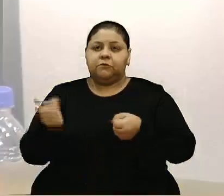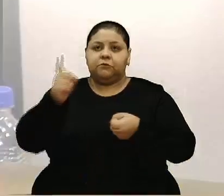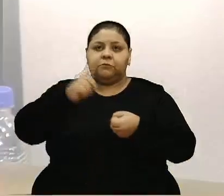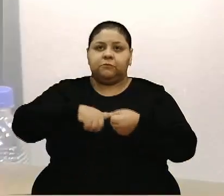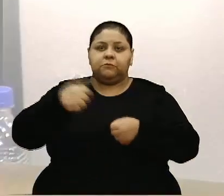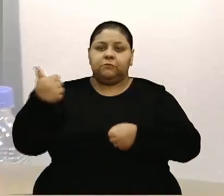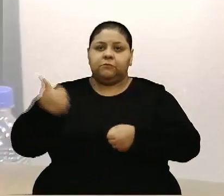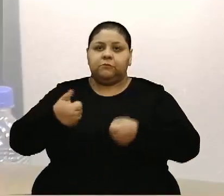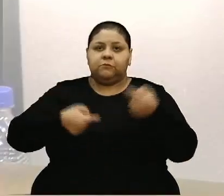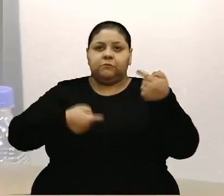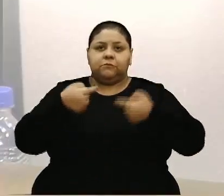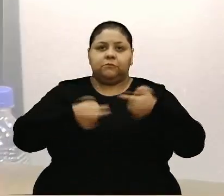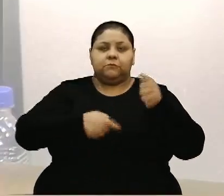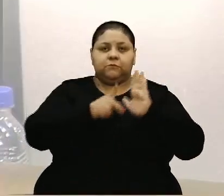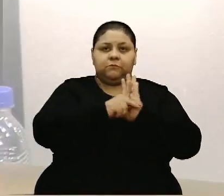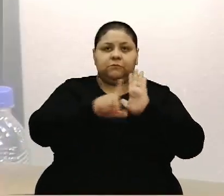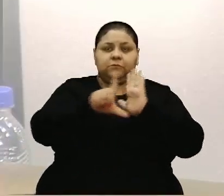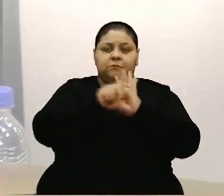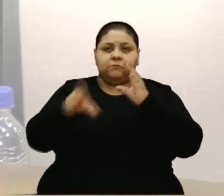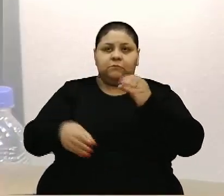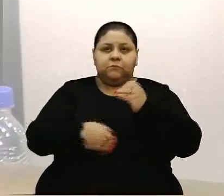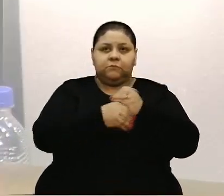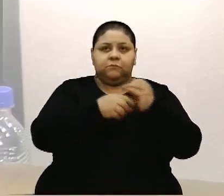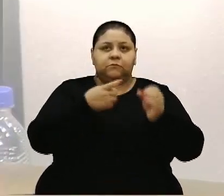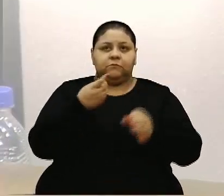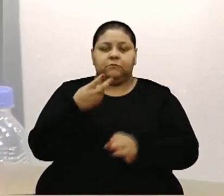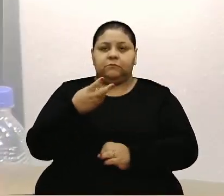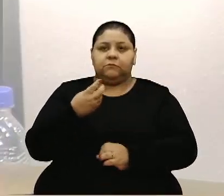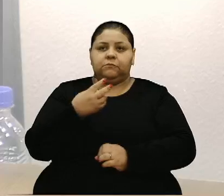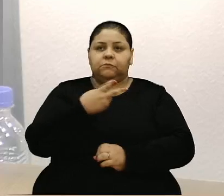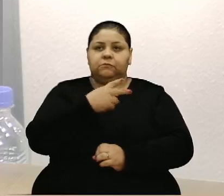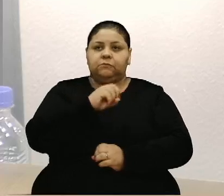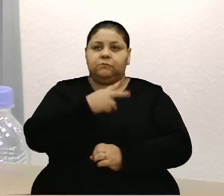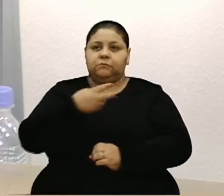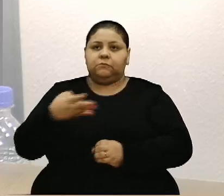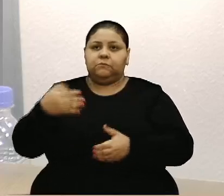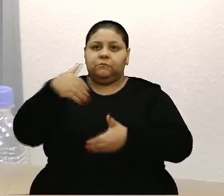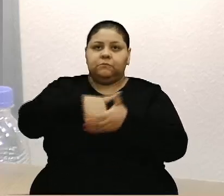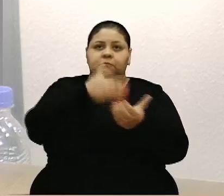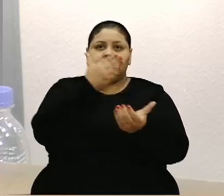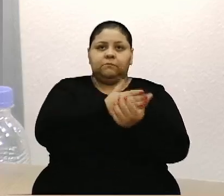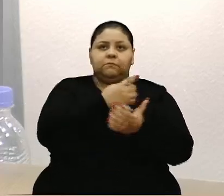Lei complementar número 13/2024, contido no processo número